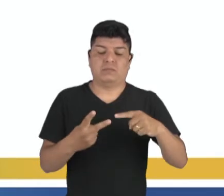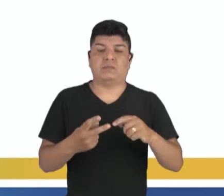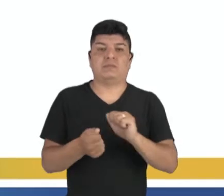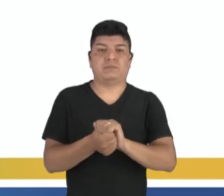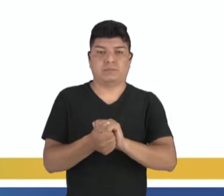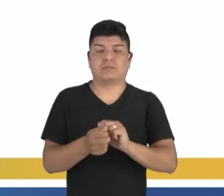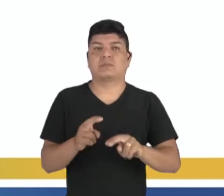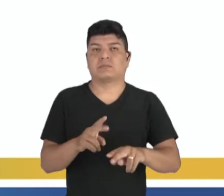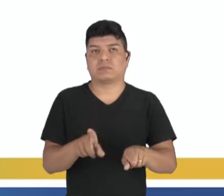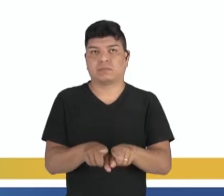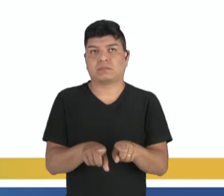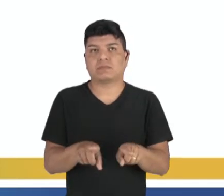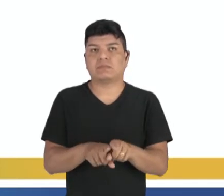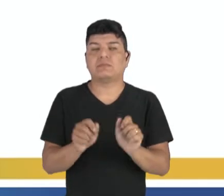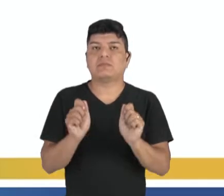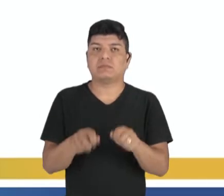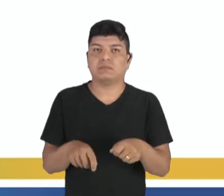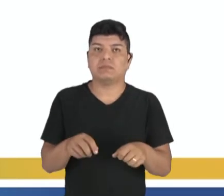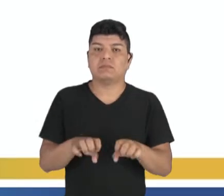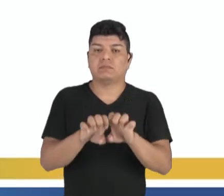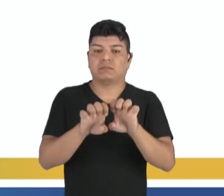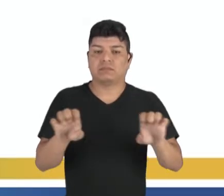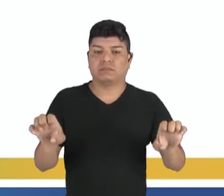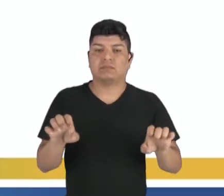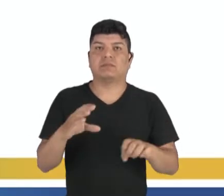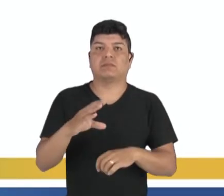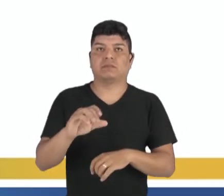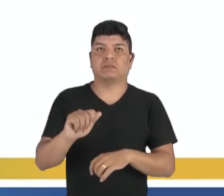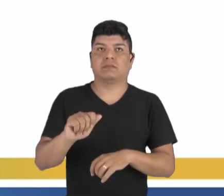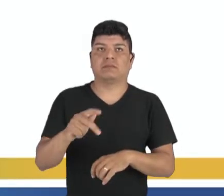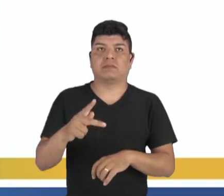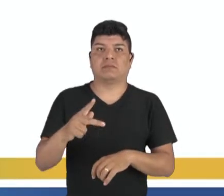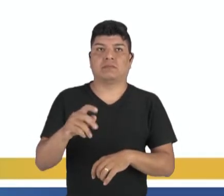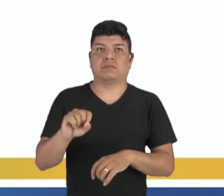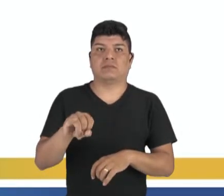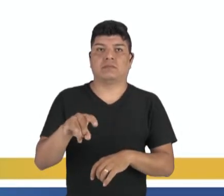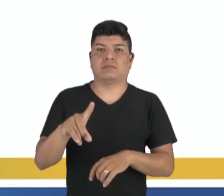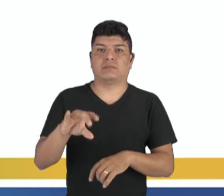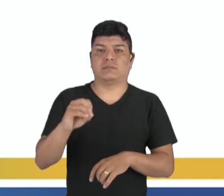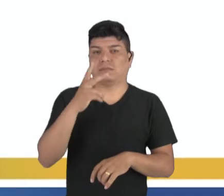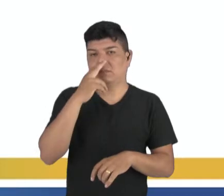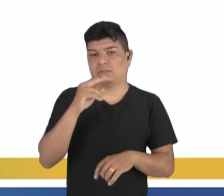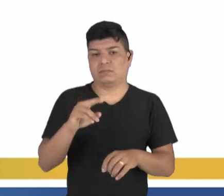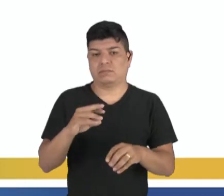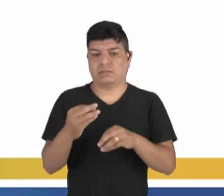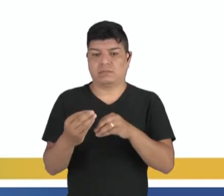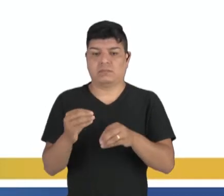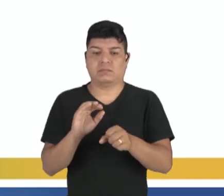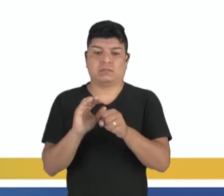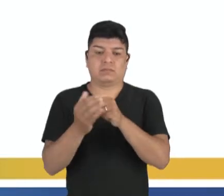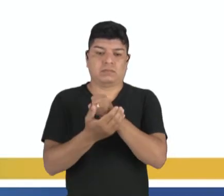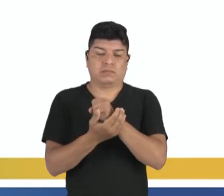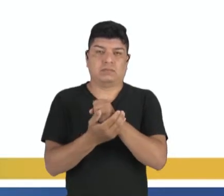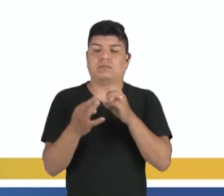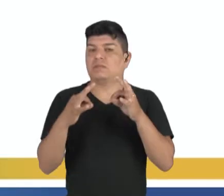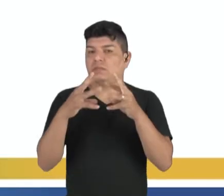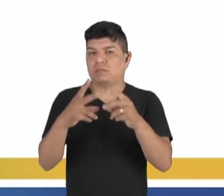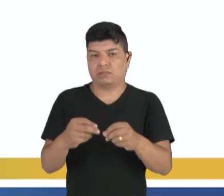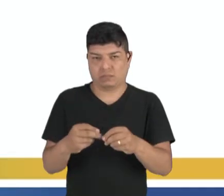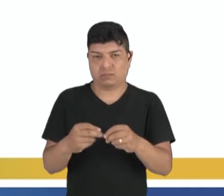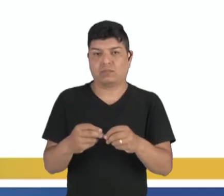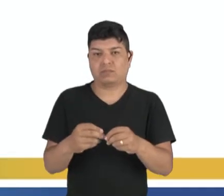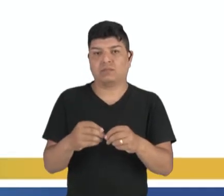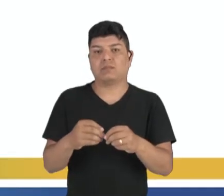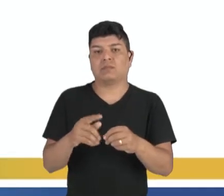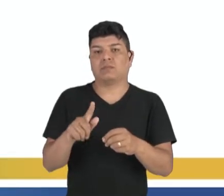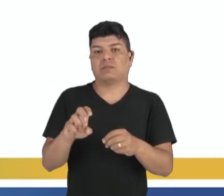dois. Ele também possui a estrutura chamada de capsídio, que é um envelope proteico que vai estar envolvendo todo o